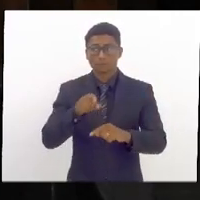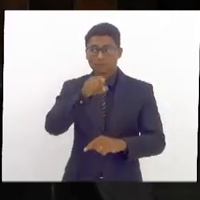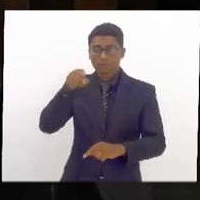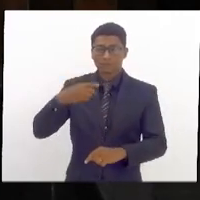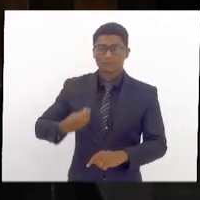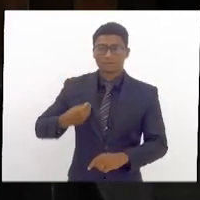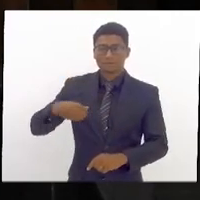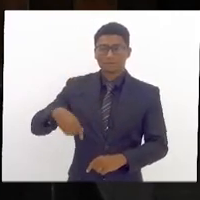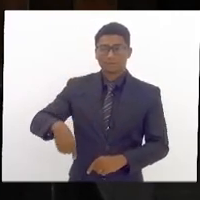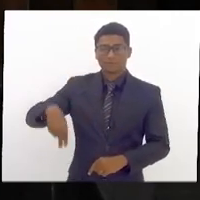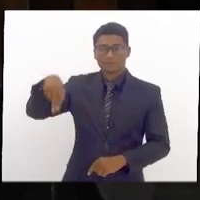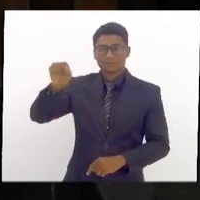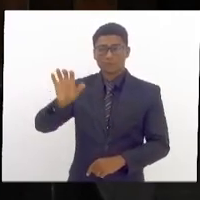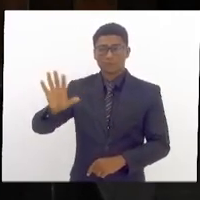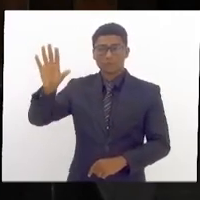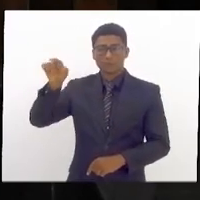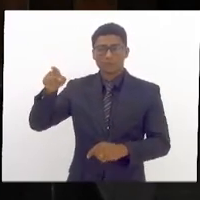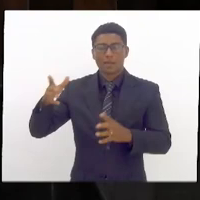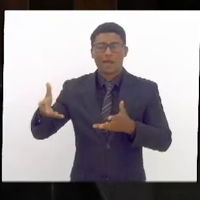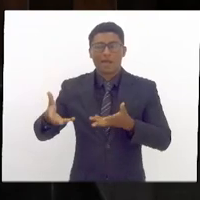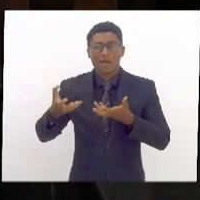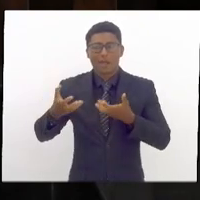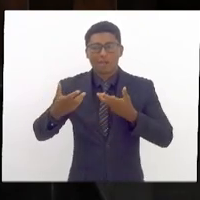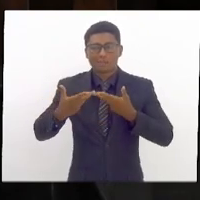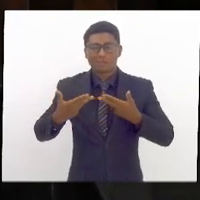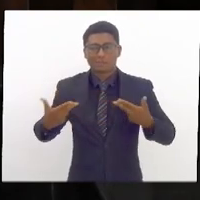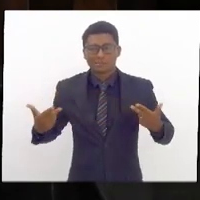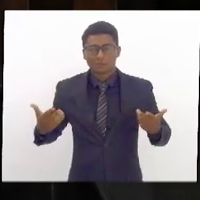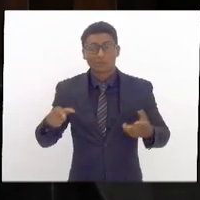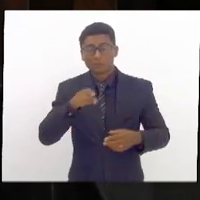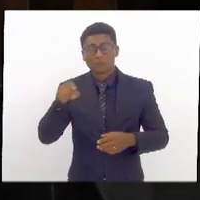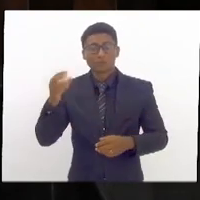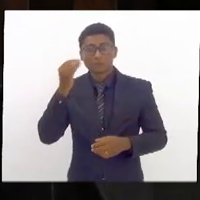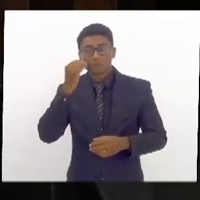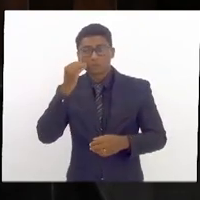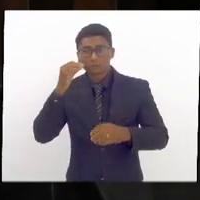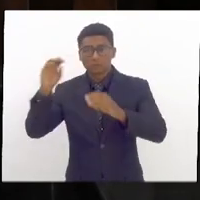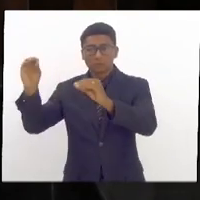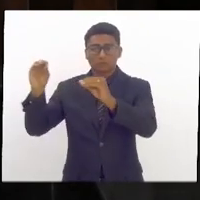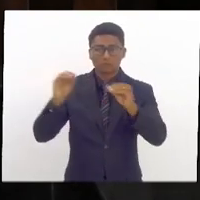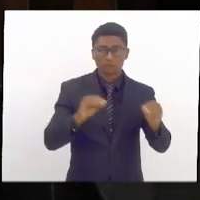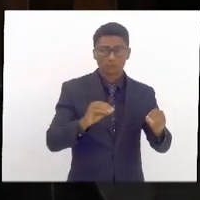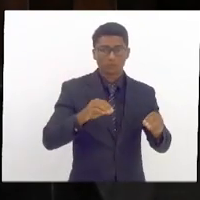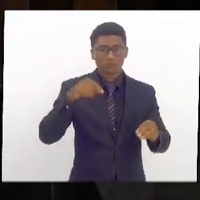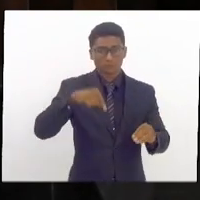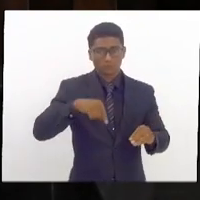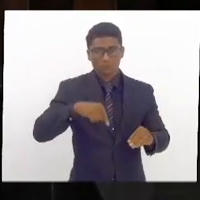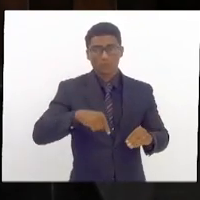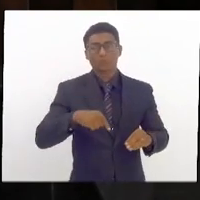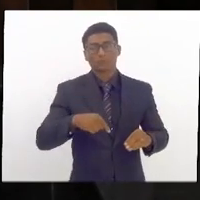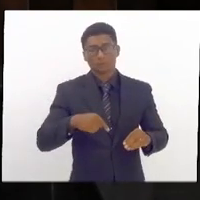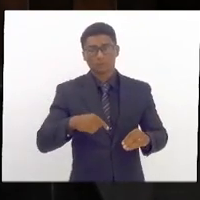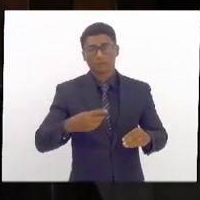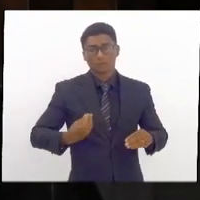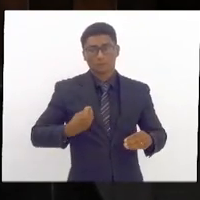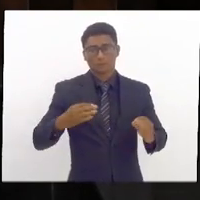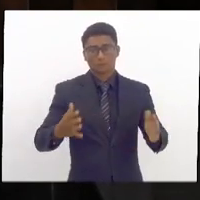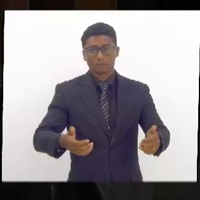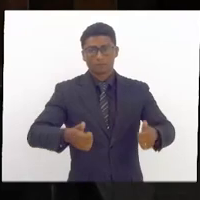razão da seca, muitos boias frias nordestinos que vieram tentar a melhor sorte aqui no Sudeste. Chegando